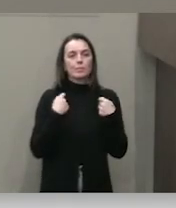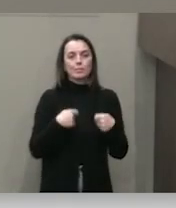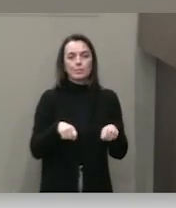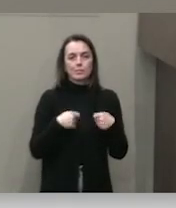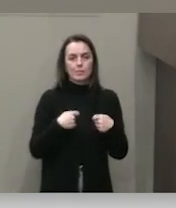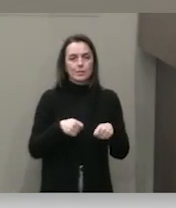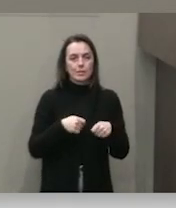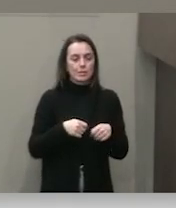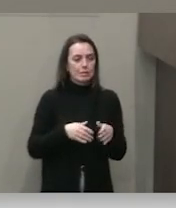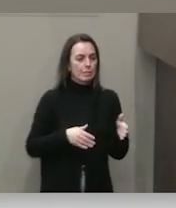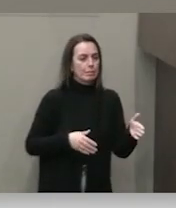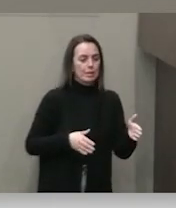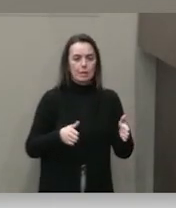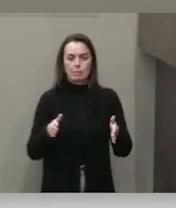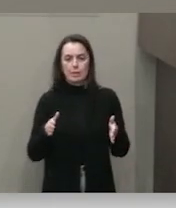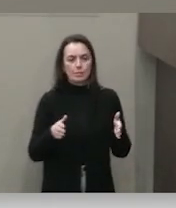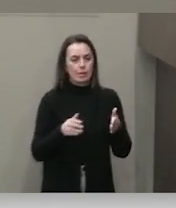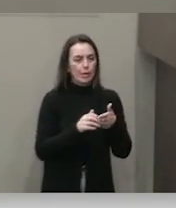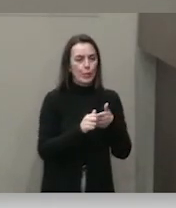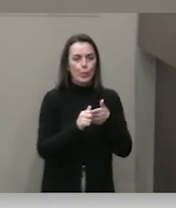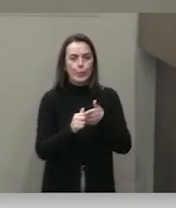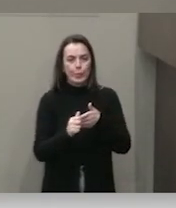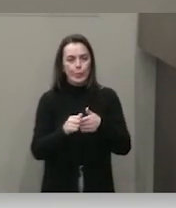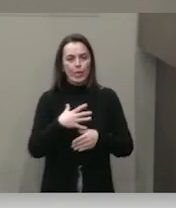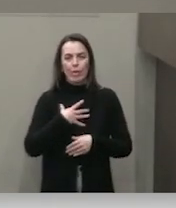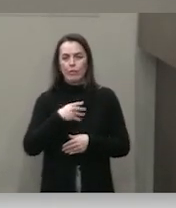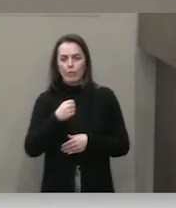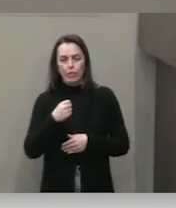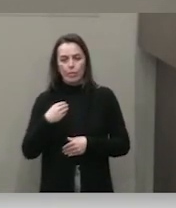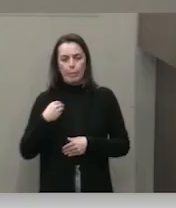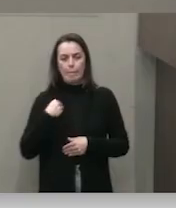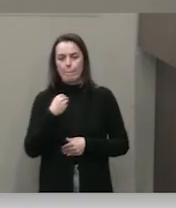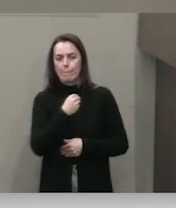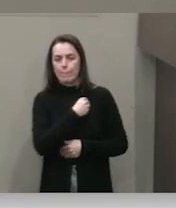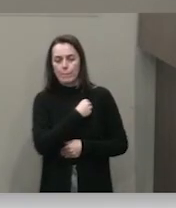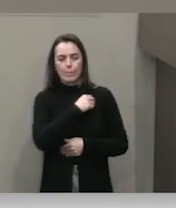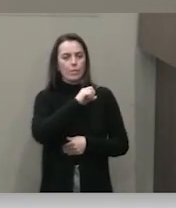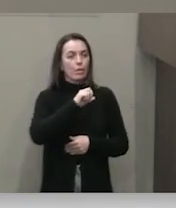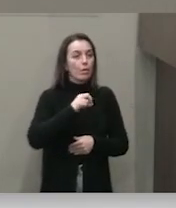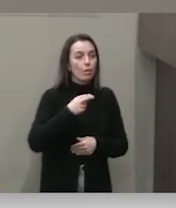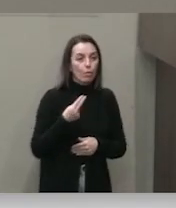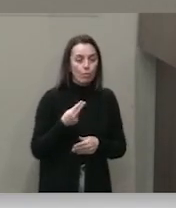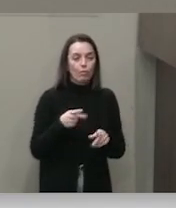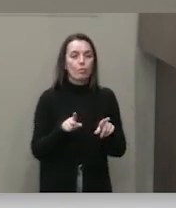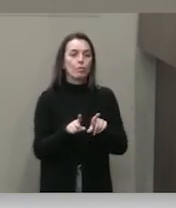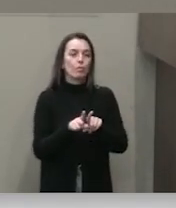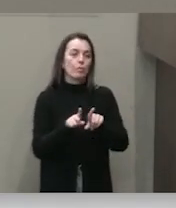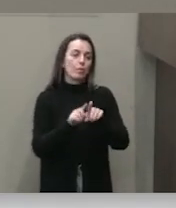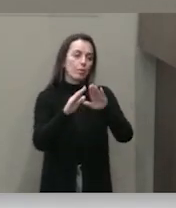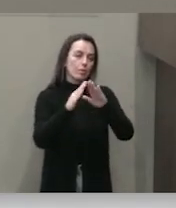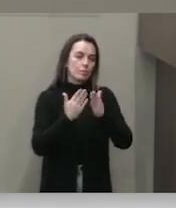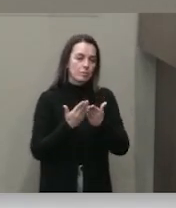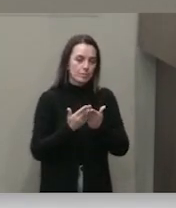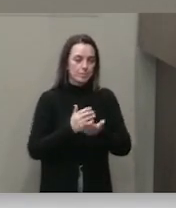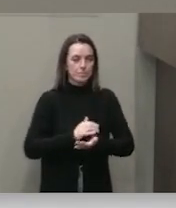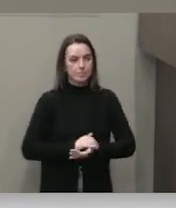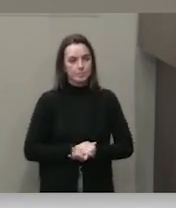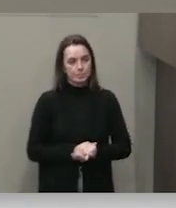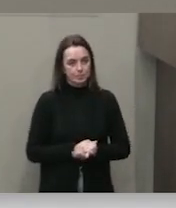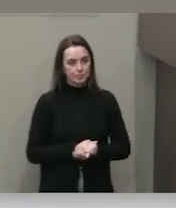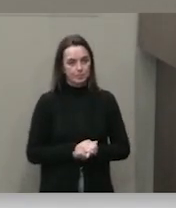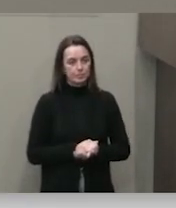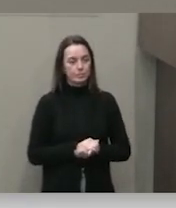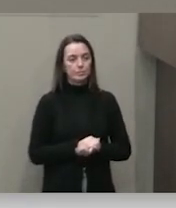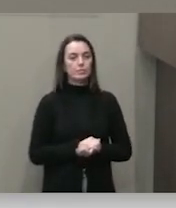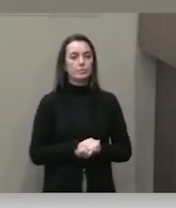conta de acompanhar o seu filho numa consulta ou ainda, né, na escola. E ainda, presidente,